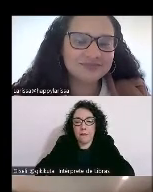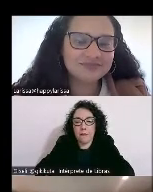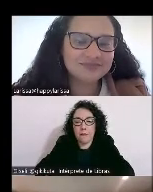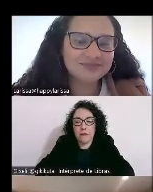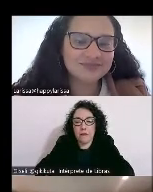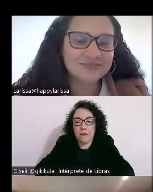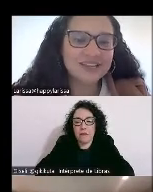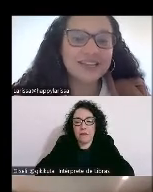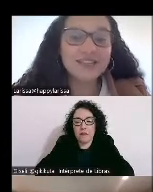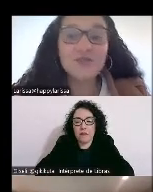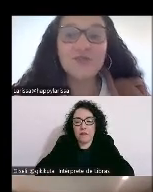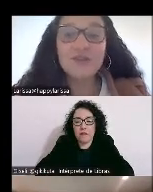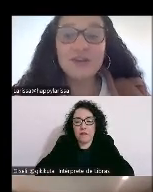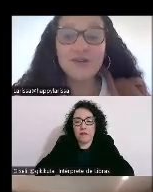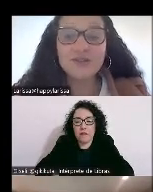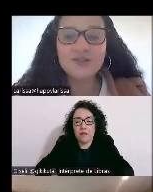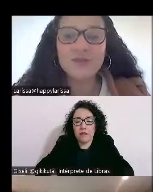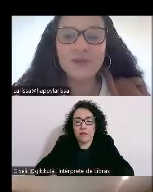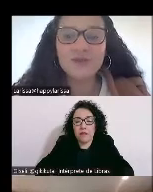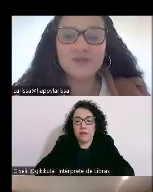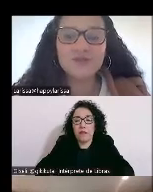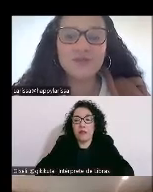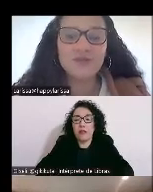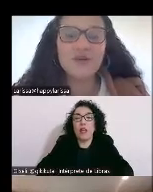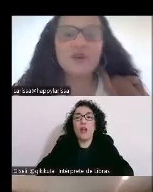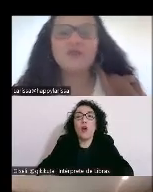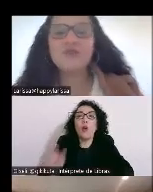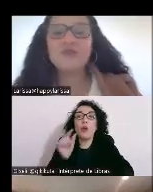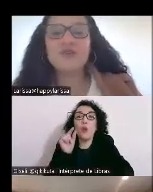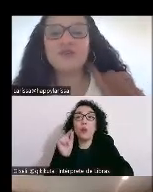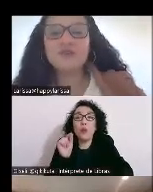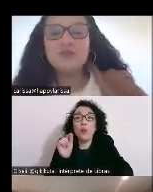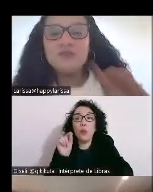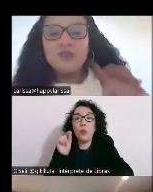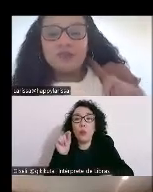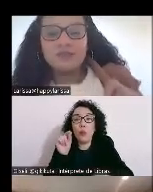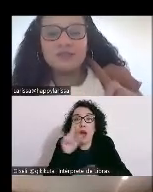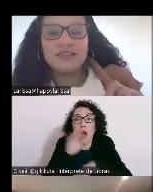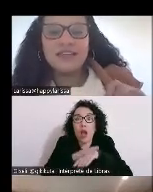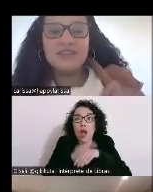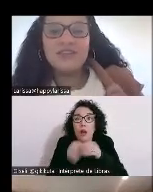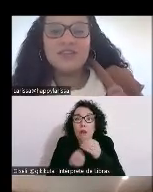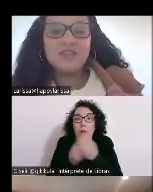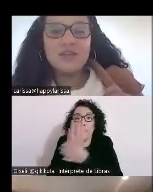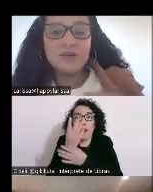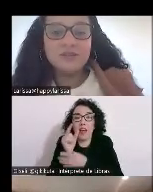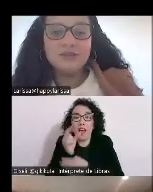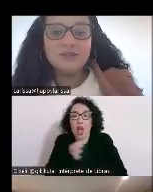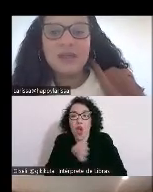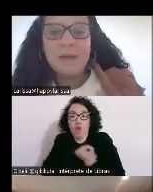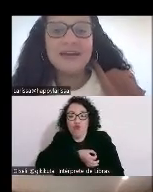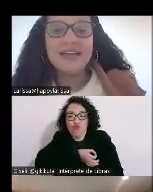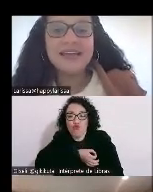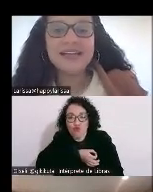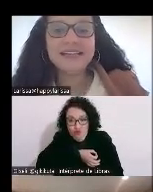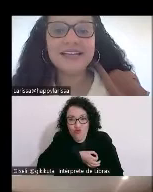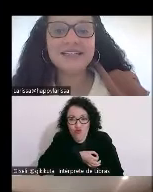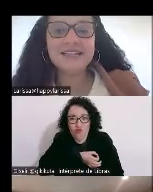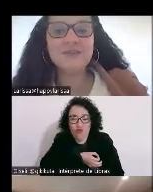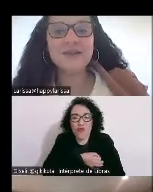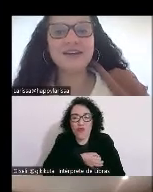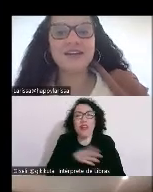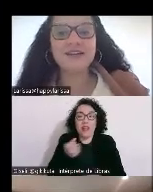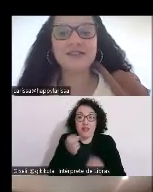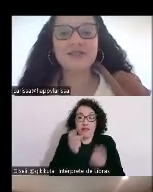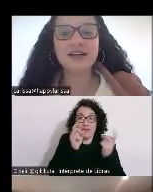children. Então, o negócio que o Michael construiu foi um negócio sobre bottoms. Ele vendia bottoms para arrecadar